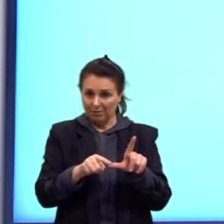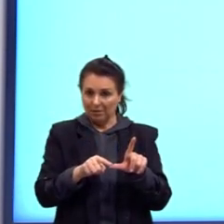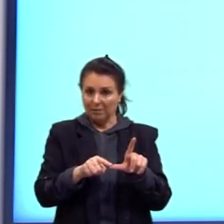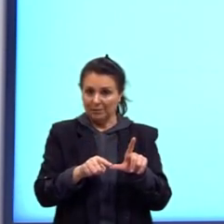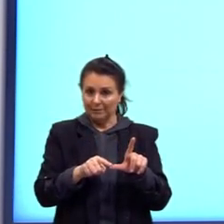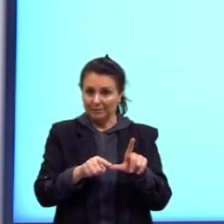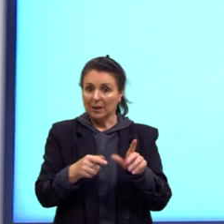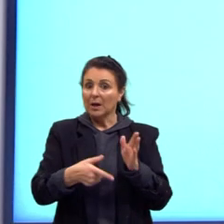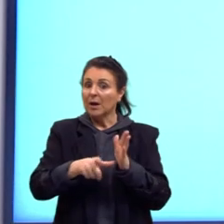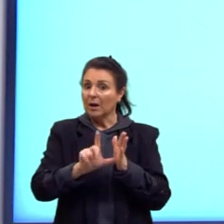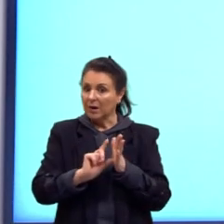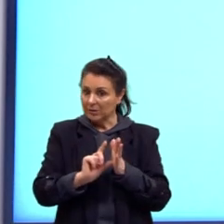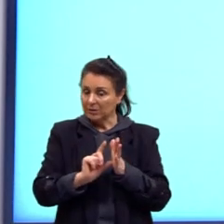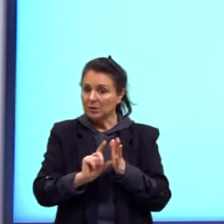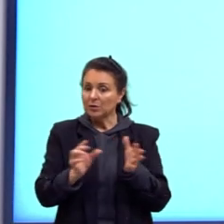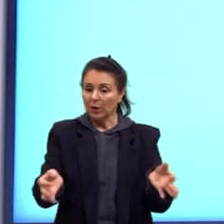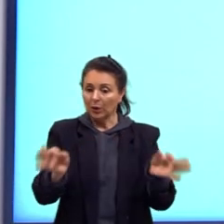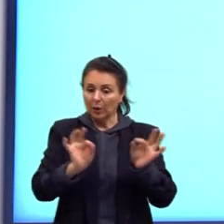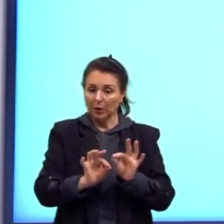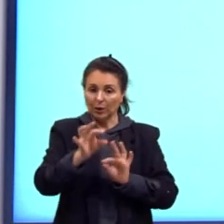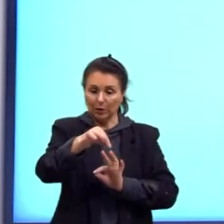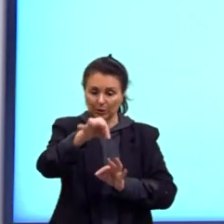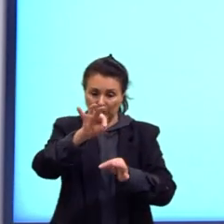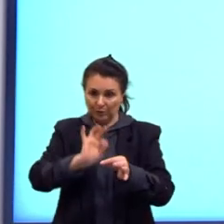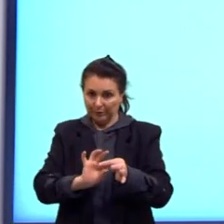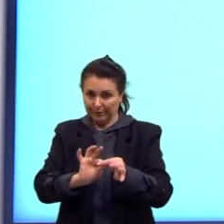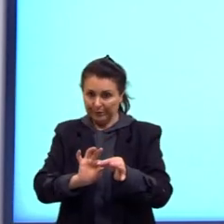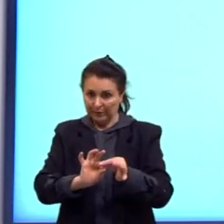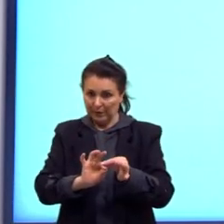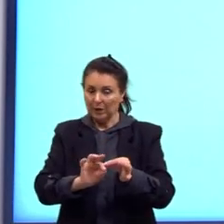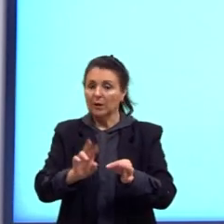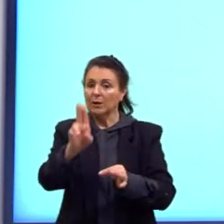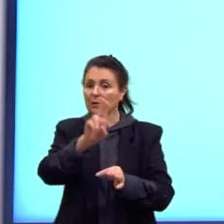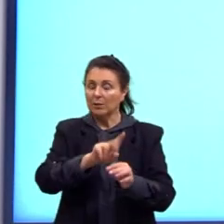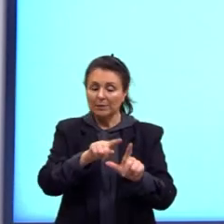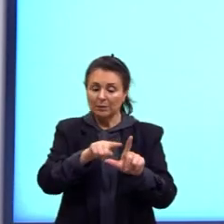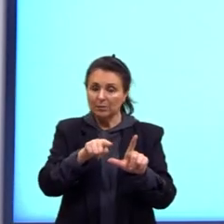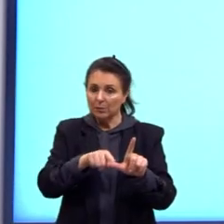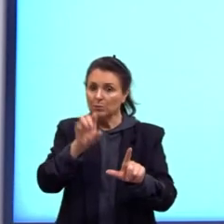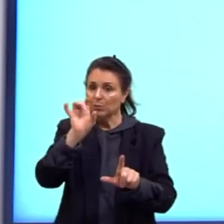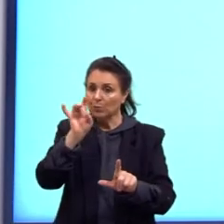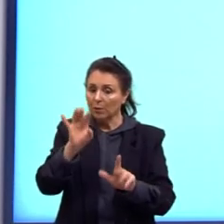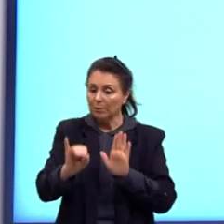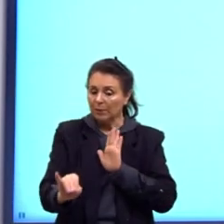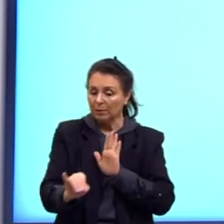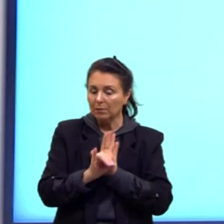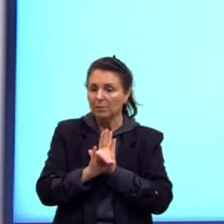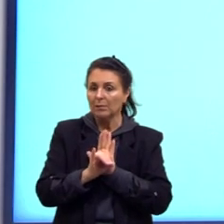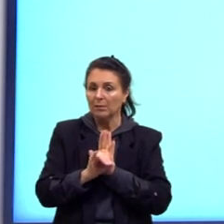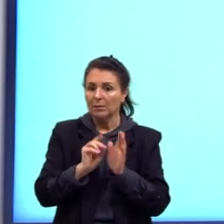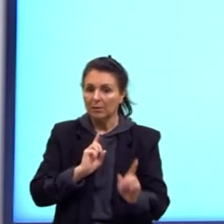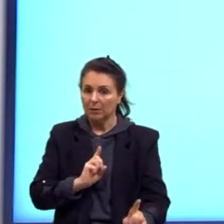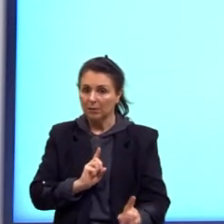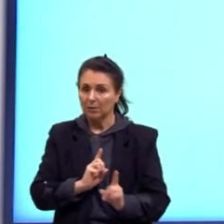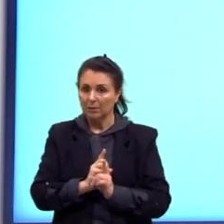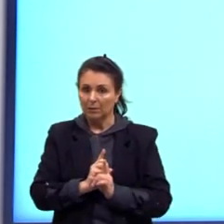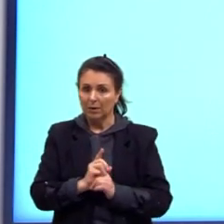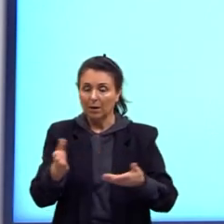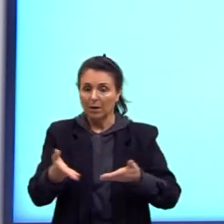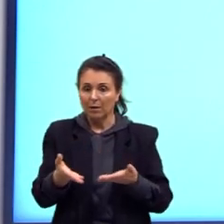antes da dobradura e marquei somente os ângulos para identificá-los e